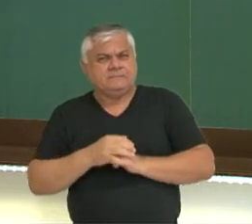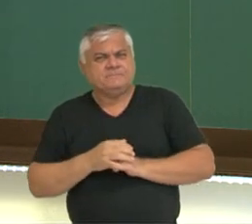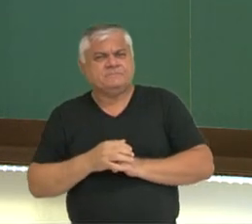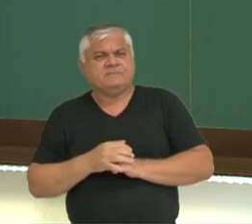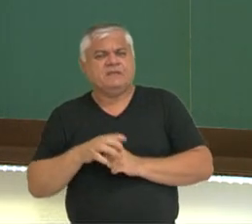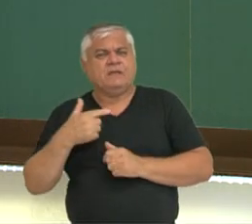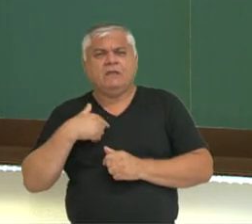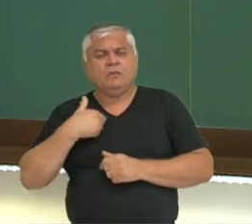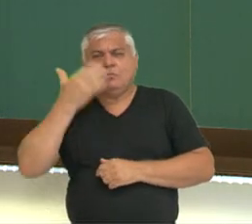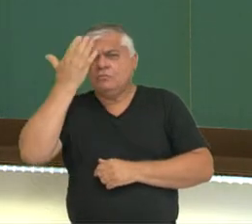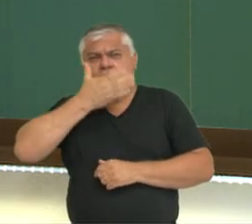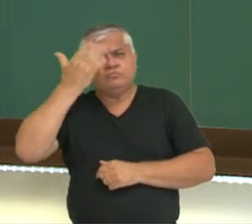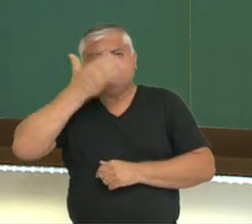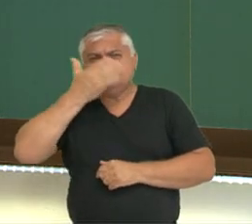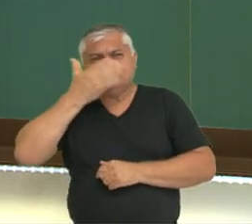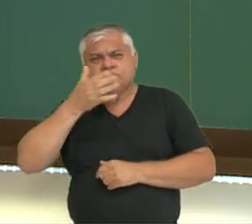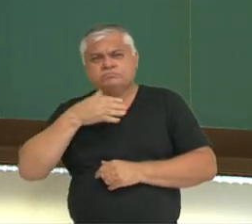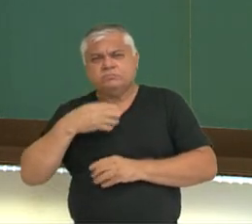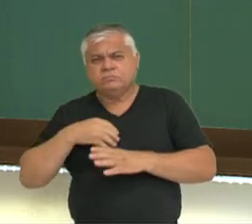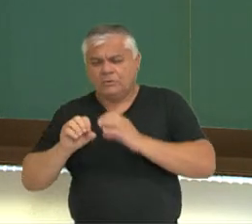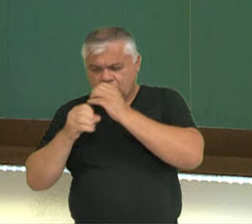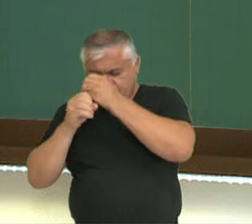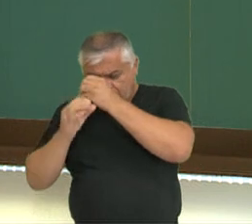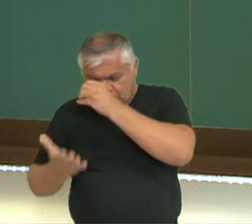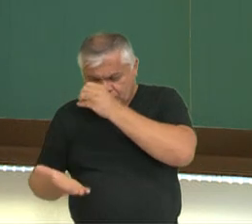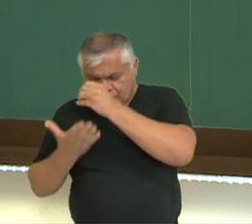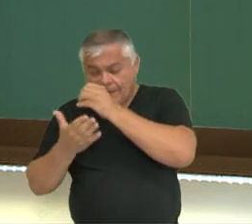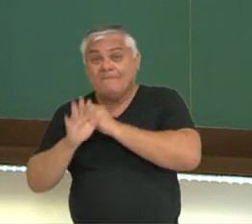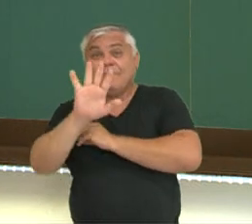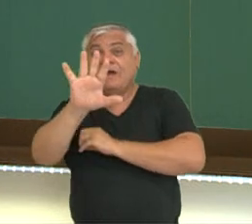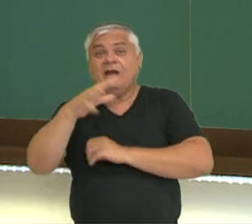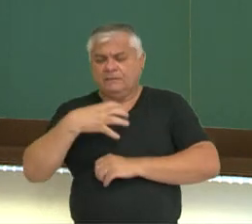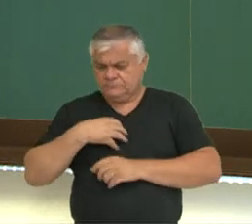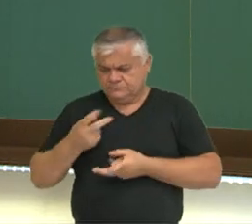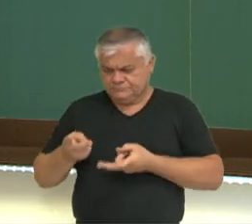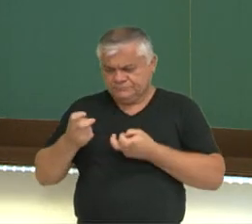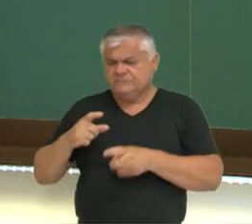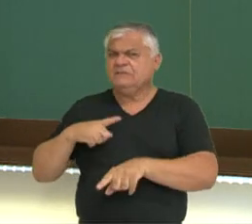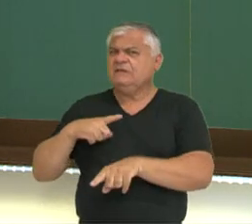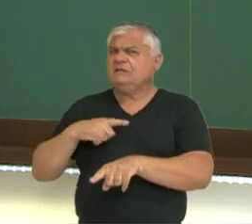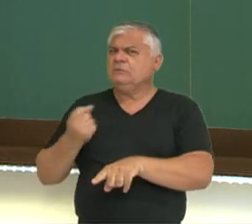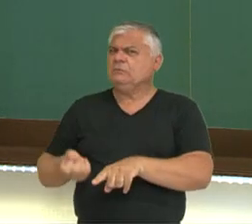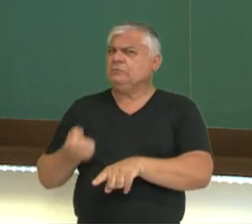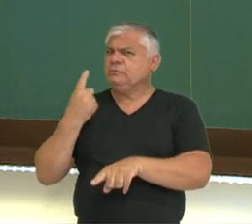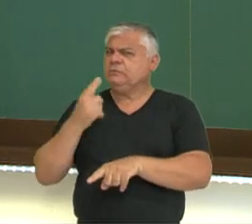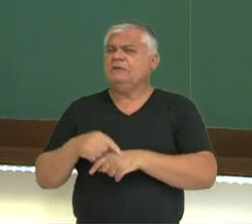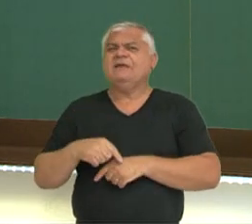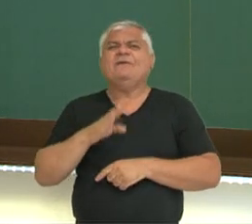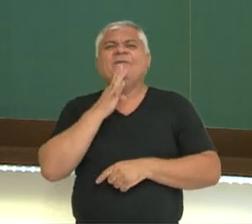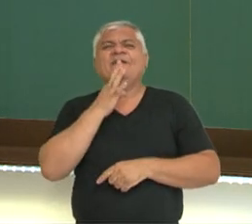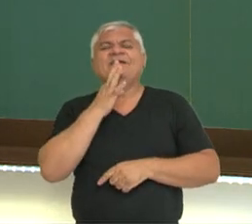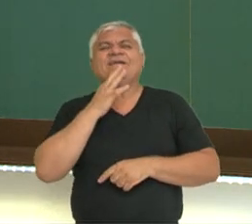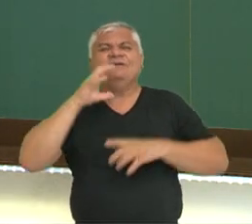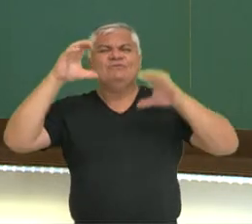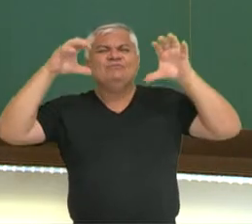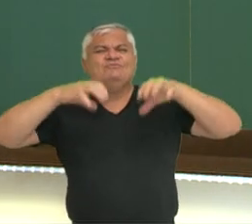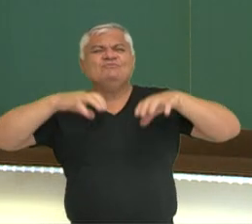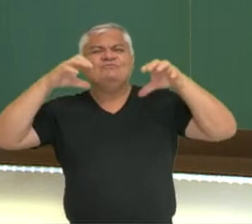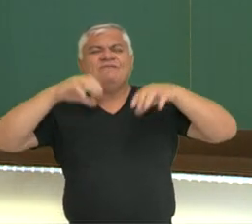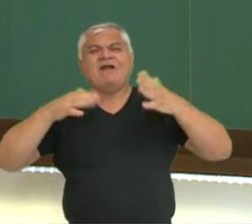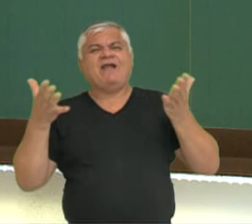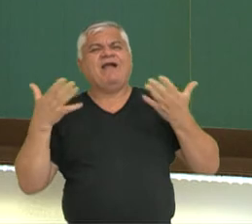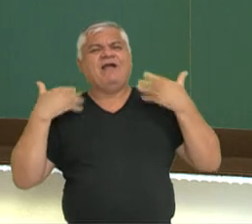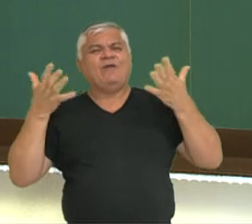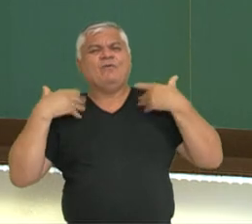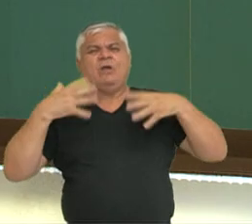ideia eu não consigo enxergar ela mas eu consigo sentir que ela está presente sabe quando começa a chover que vem aquele